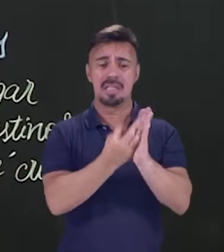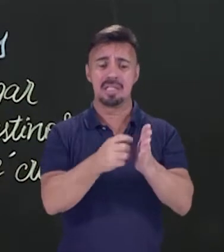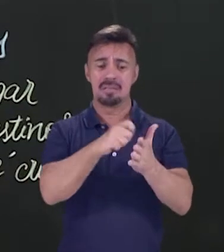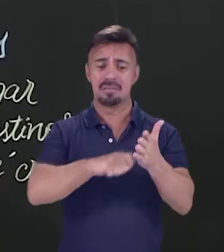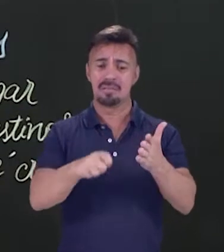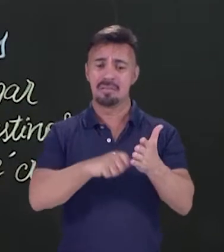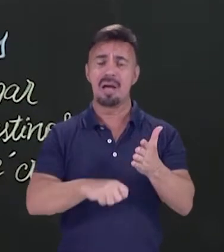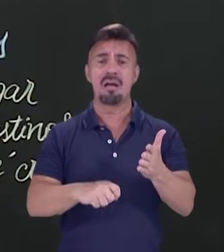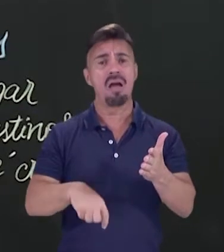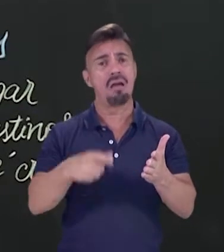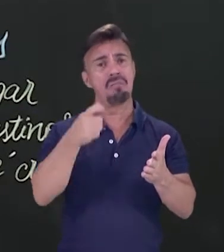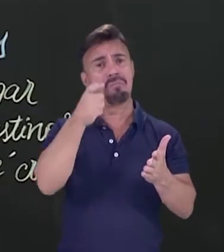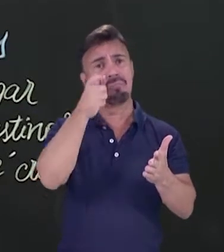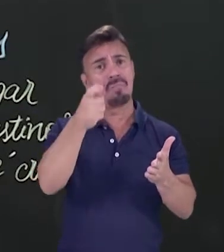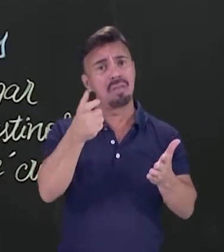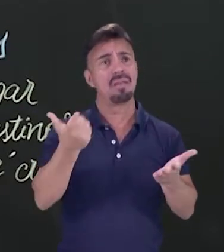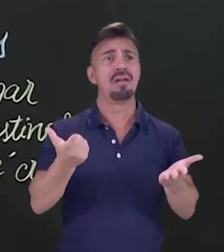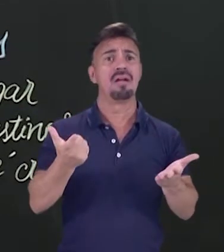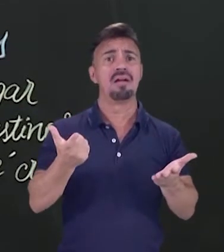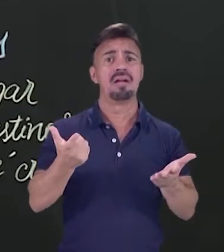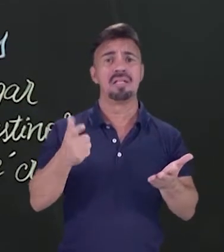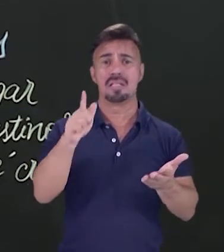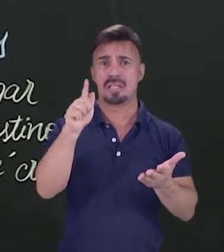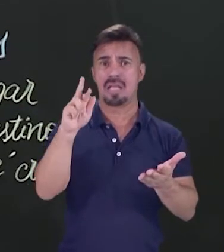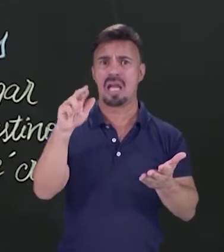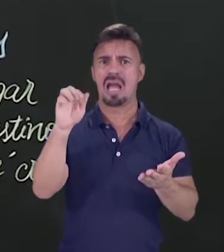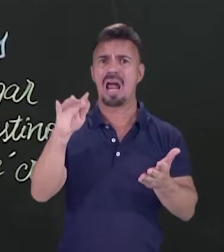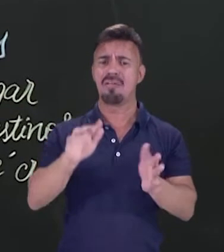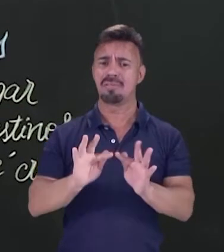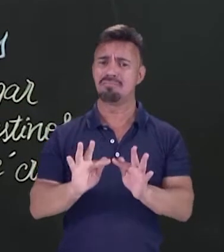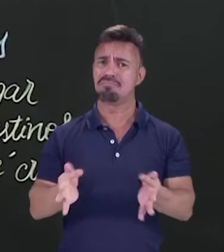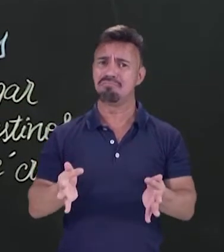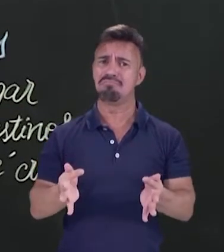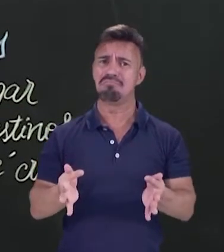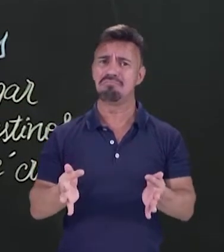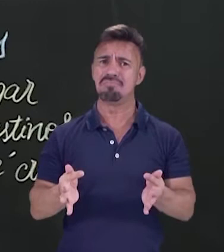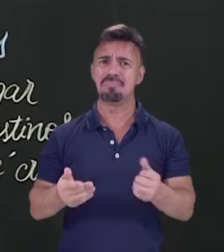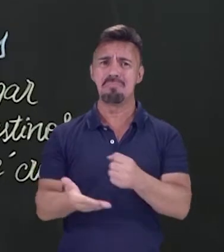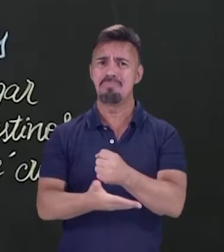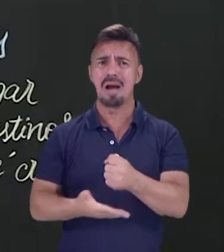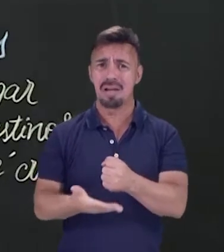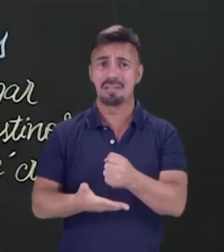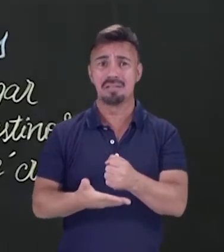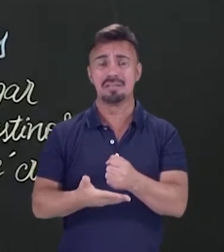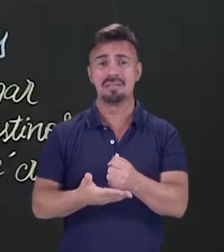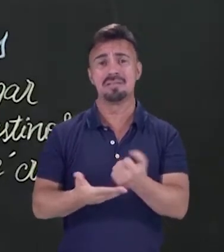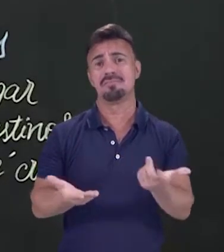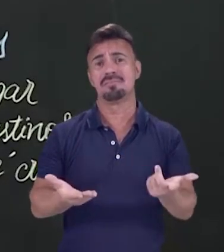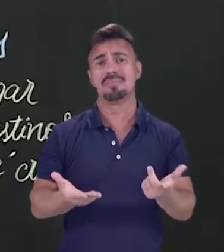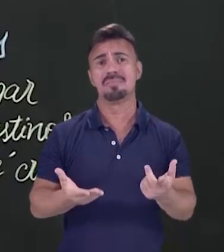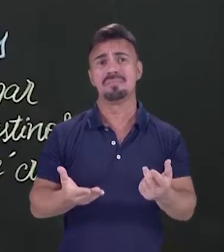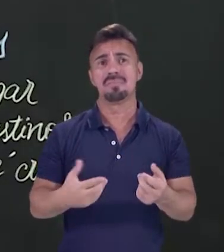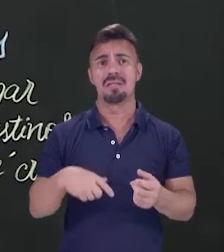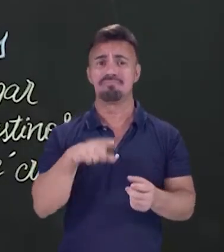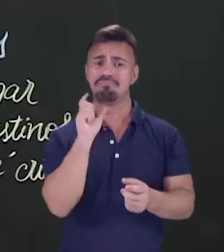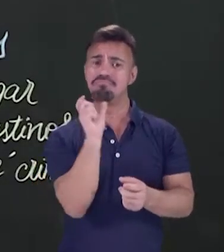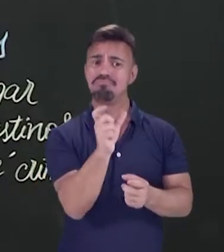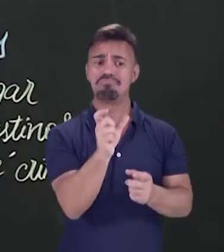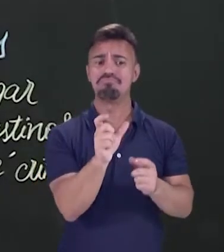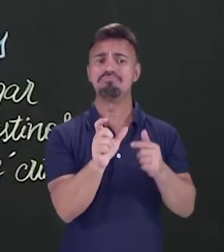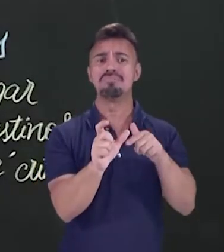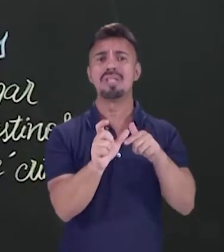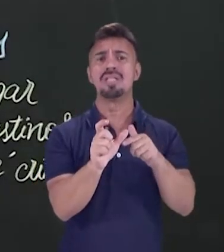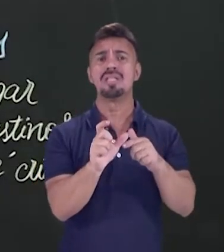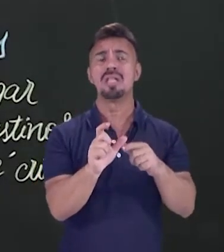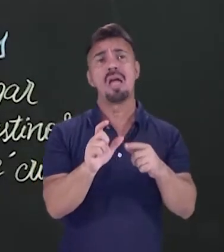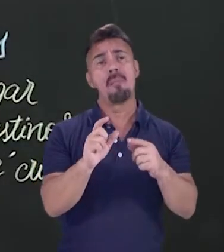algo é interessante é algo muito superficial. Dizer que algo é grave é algo muito superficial. Usar adjetivos não marca exatamente que você está